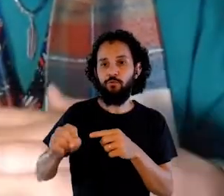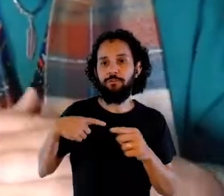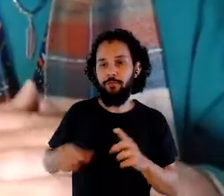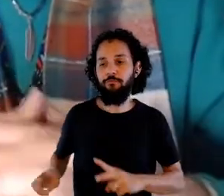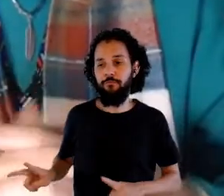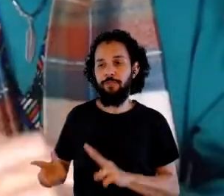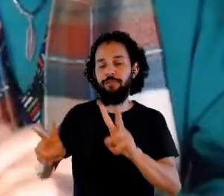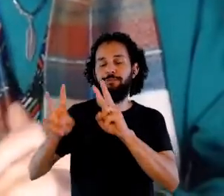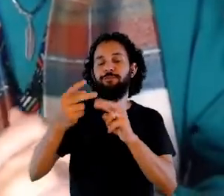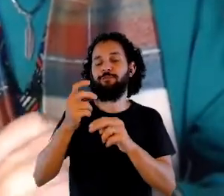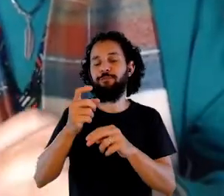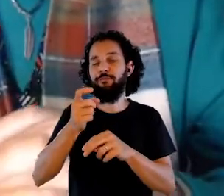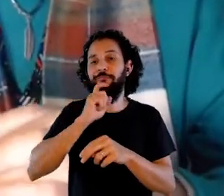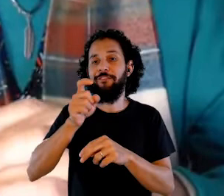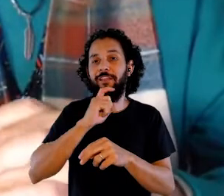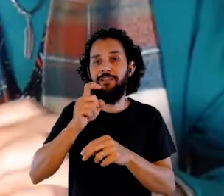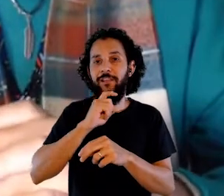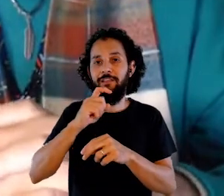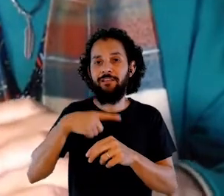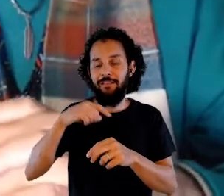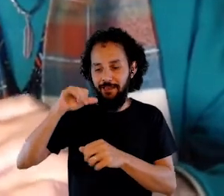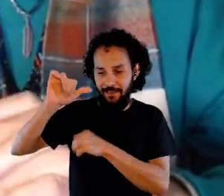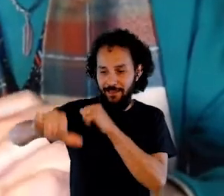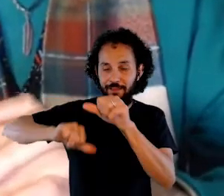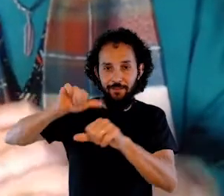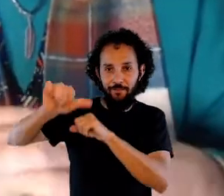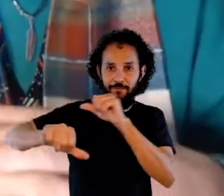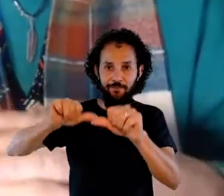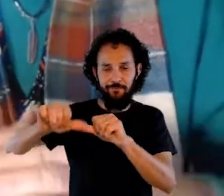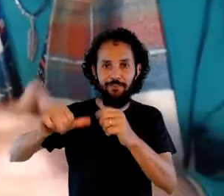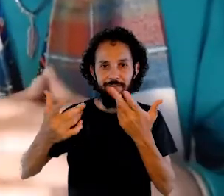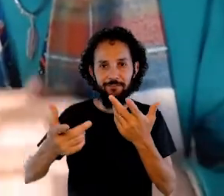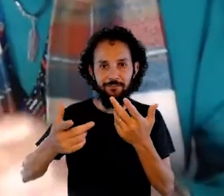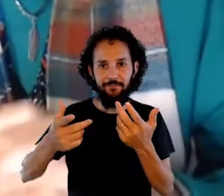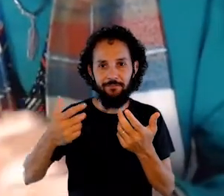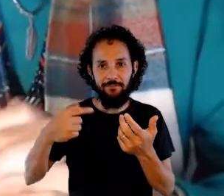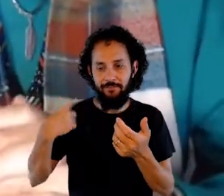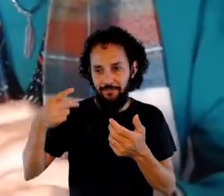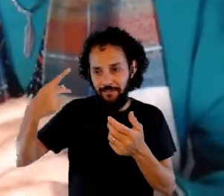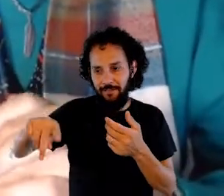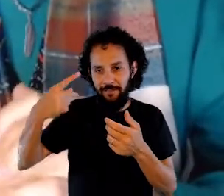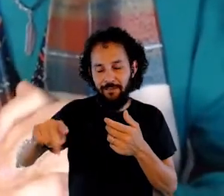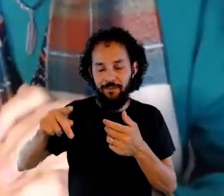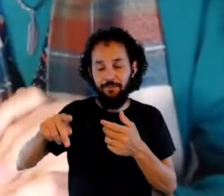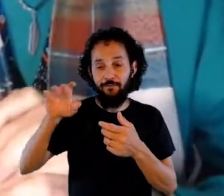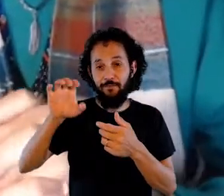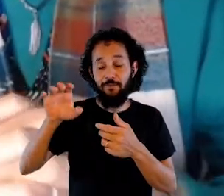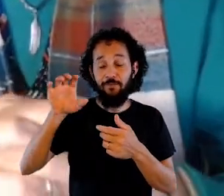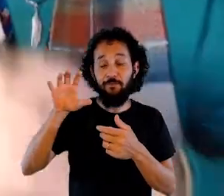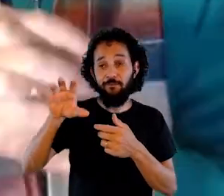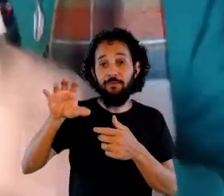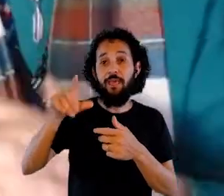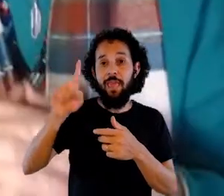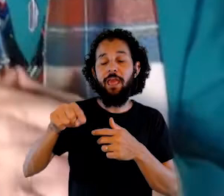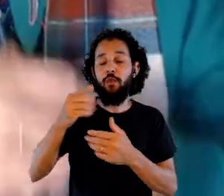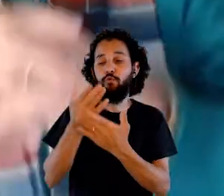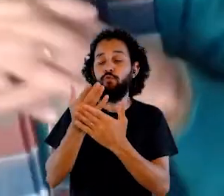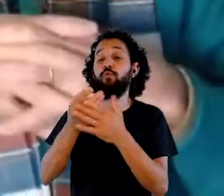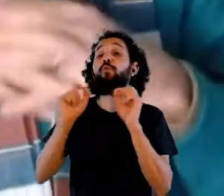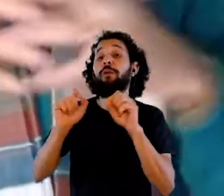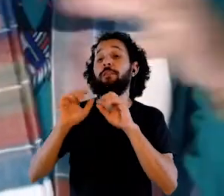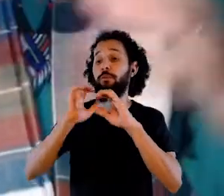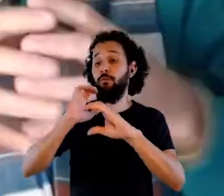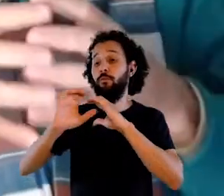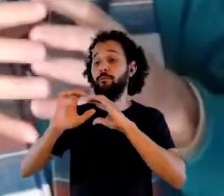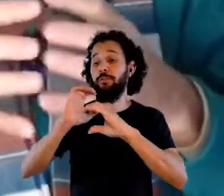trazem a renovação no nosso hemisfério, é o estudo da comunicação. Por quê? Porque é nessa época